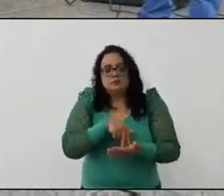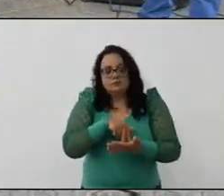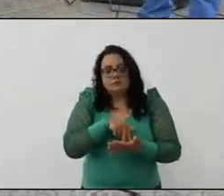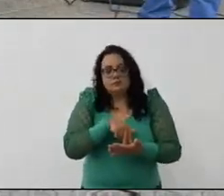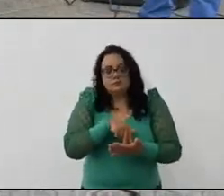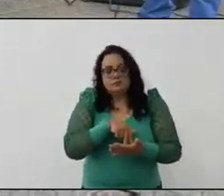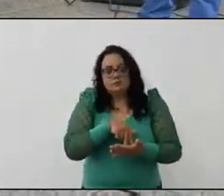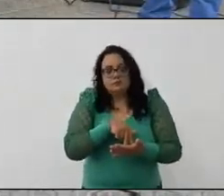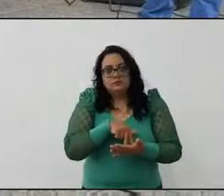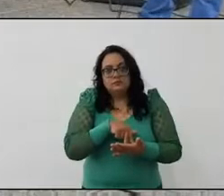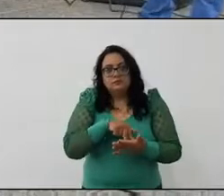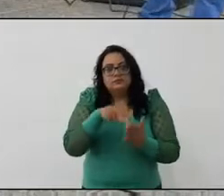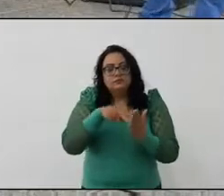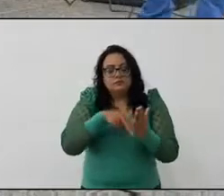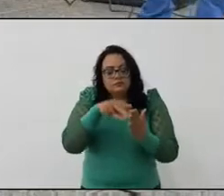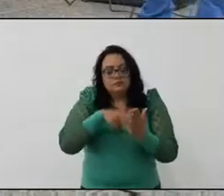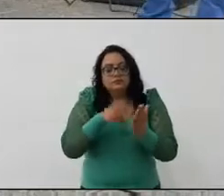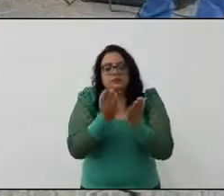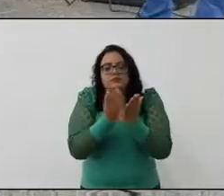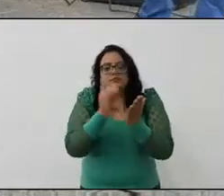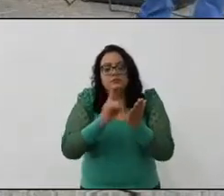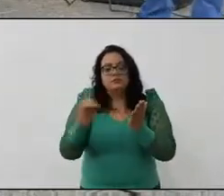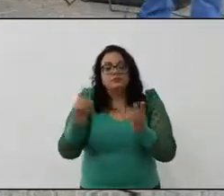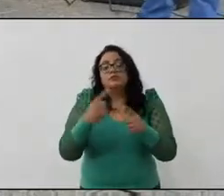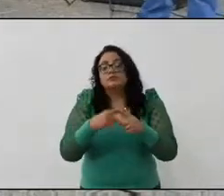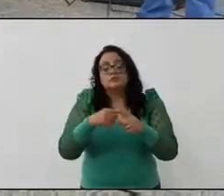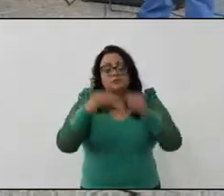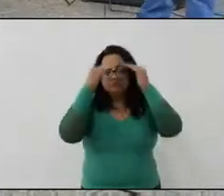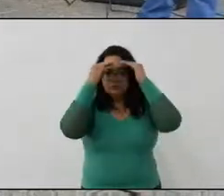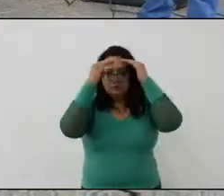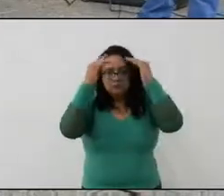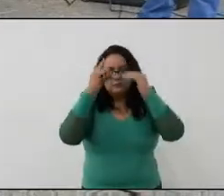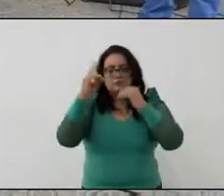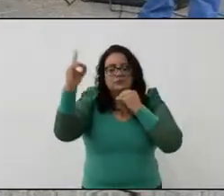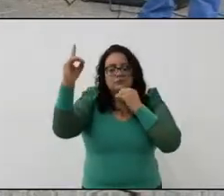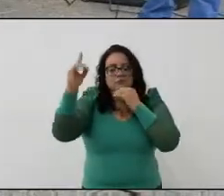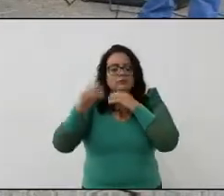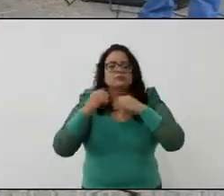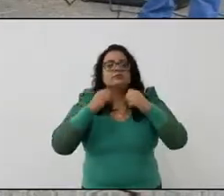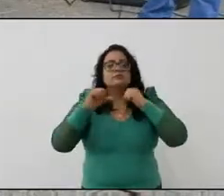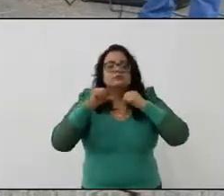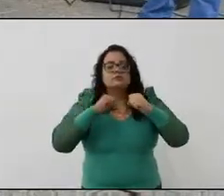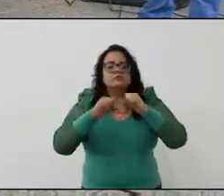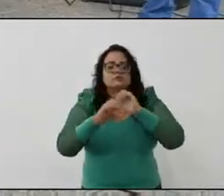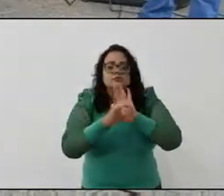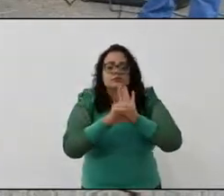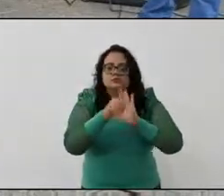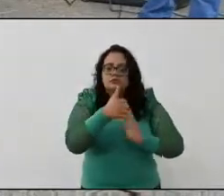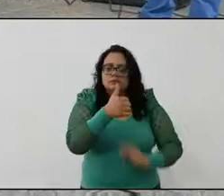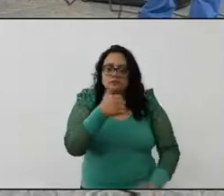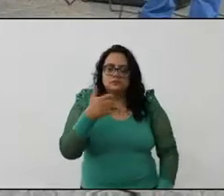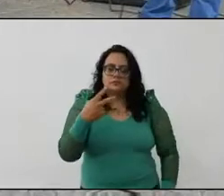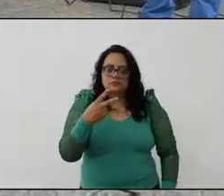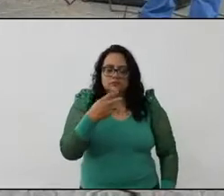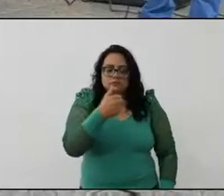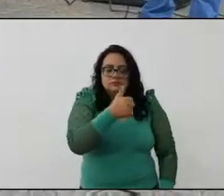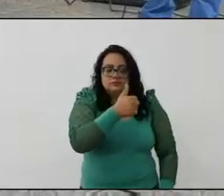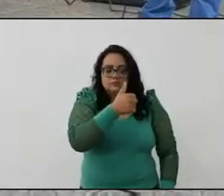levantarmos em reverência à palavra de Deus. Salmos 113.